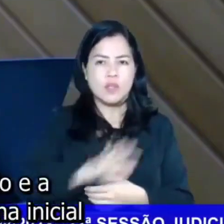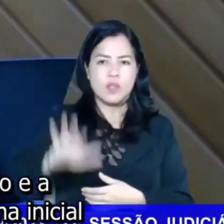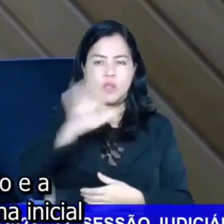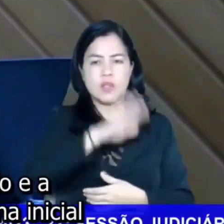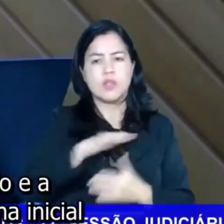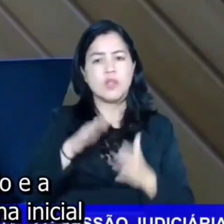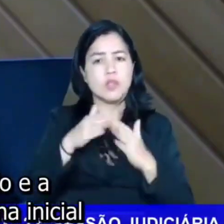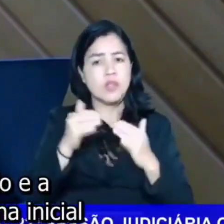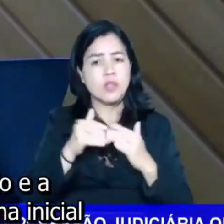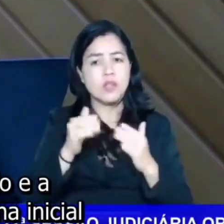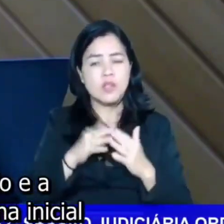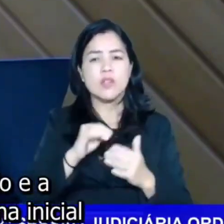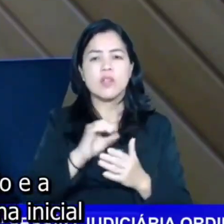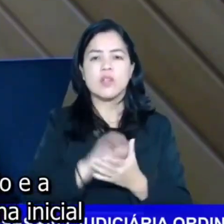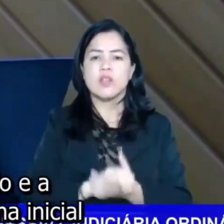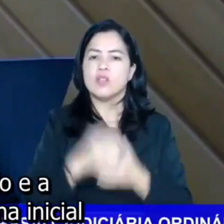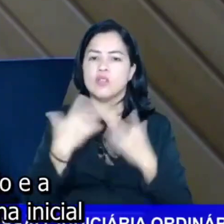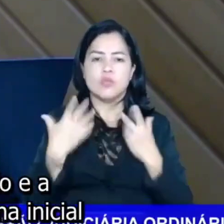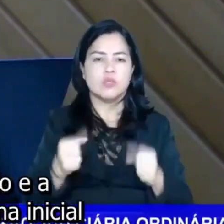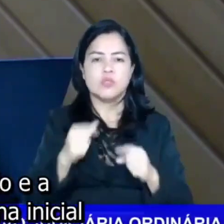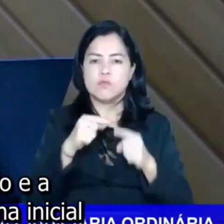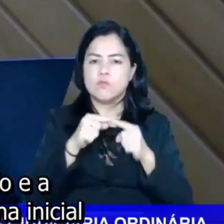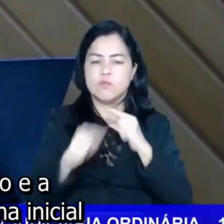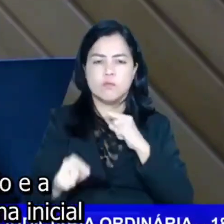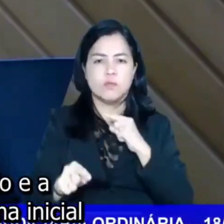pede a improcedência da ação